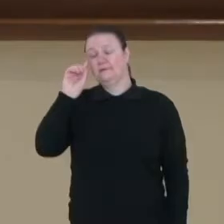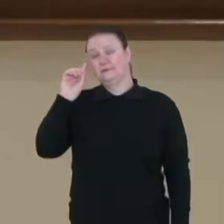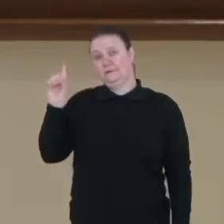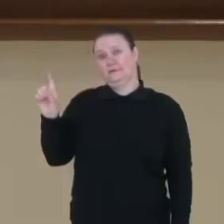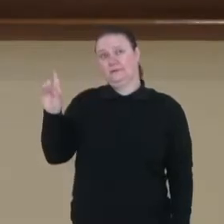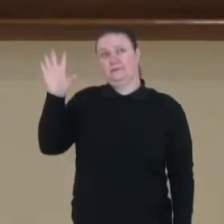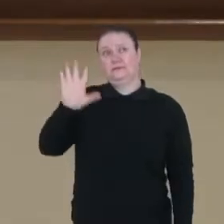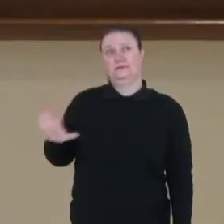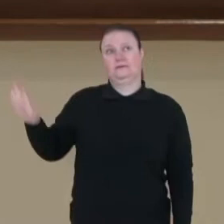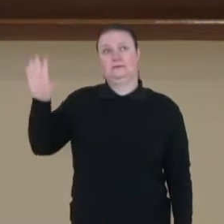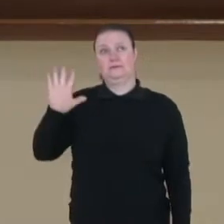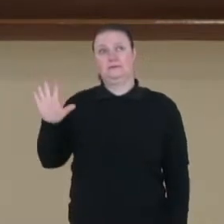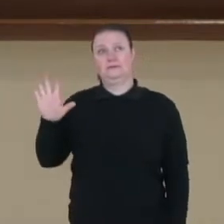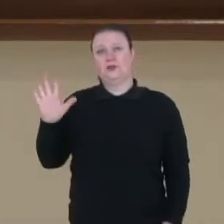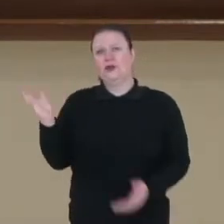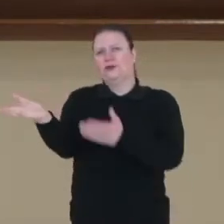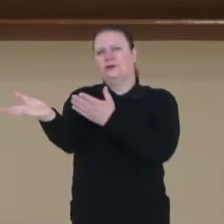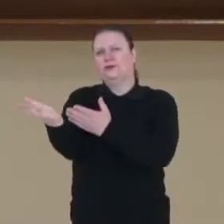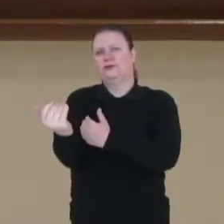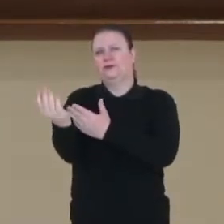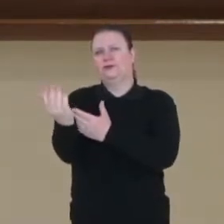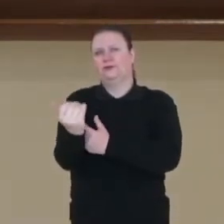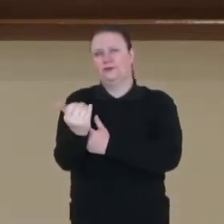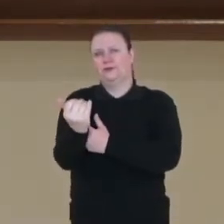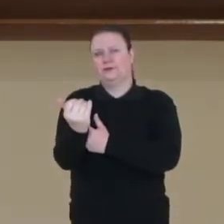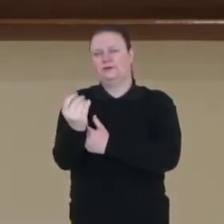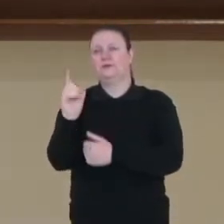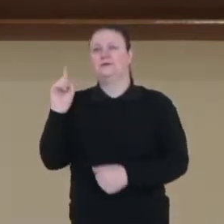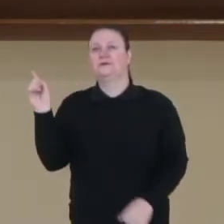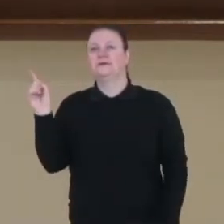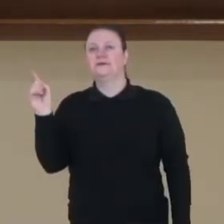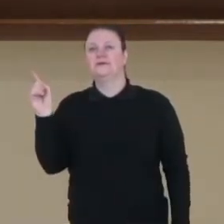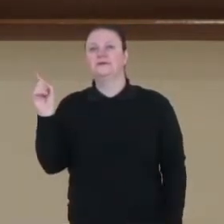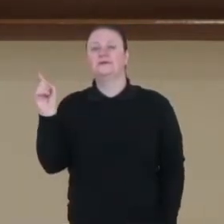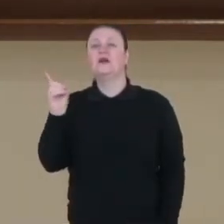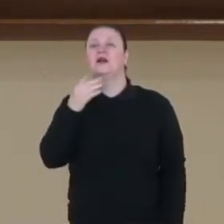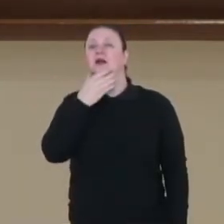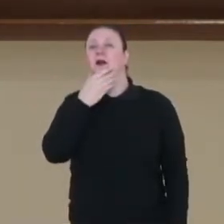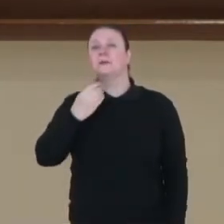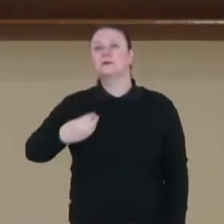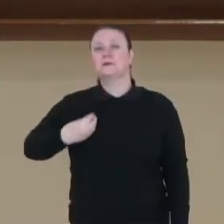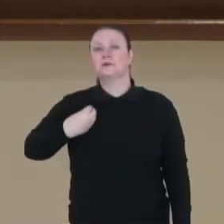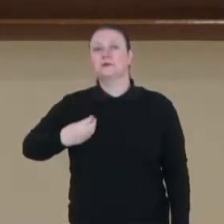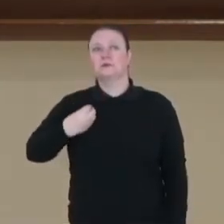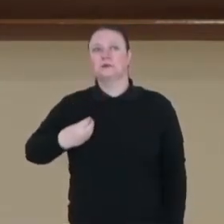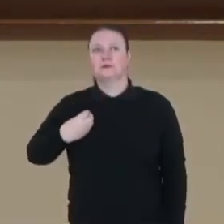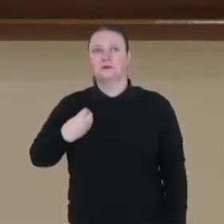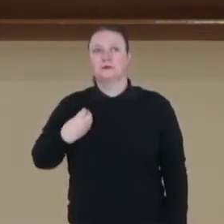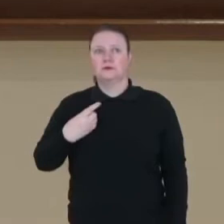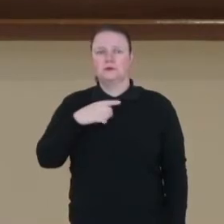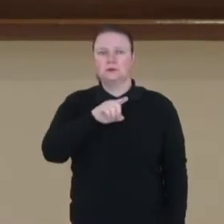Charles Darwin na sua juventude. O Charles Darwin, ele viveu do ano de